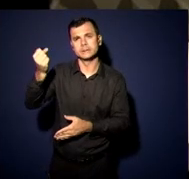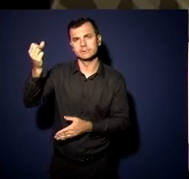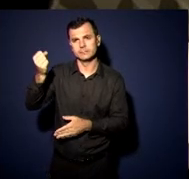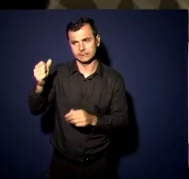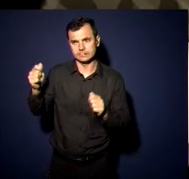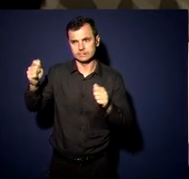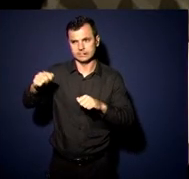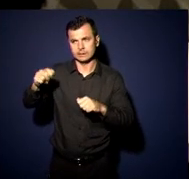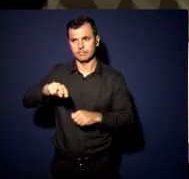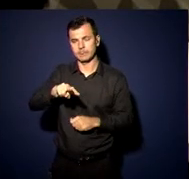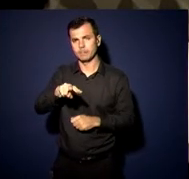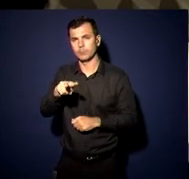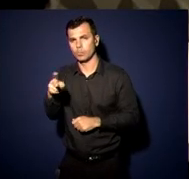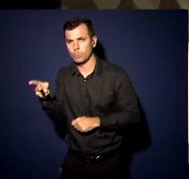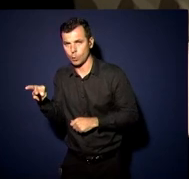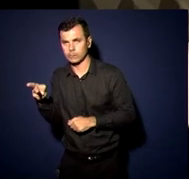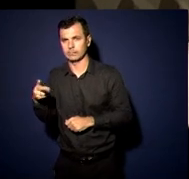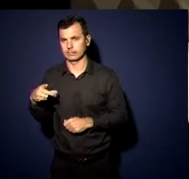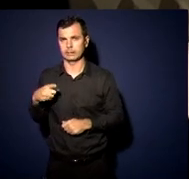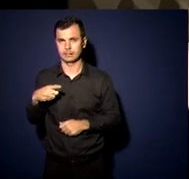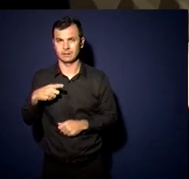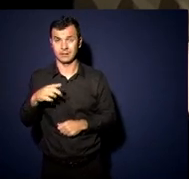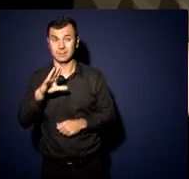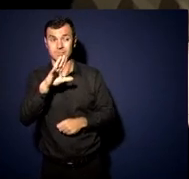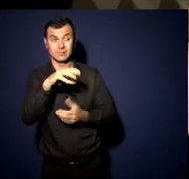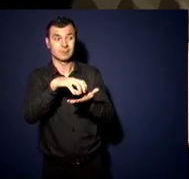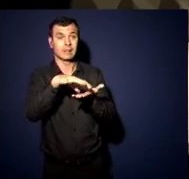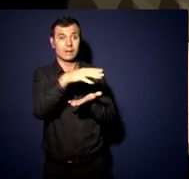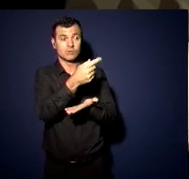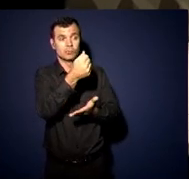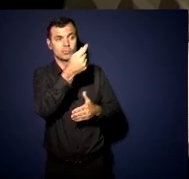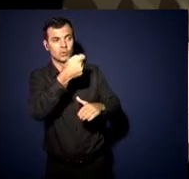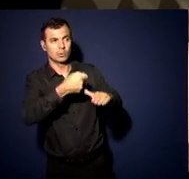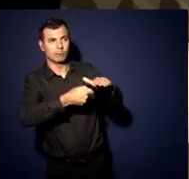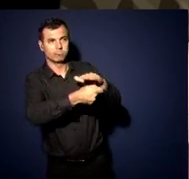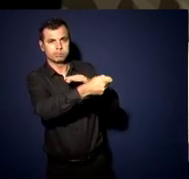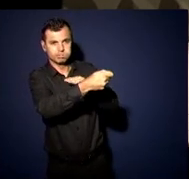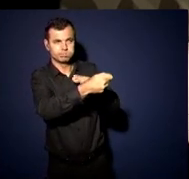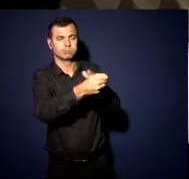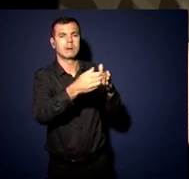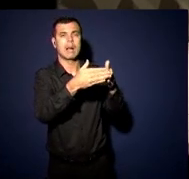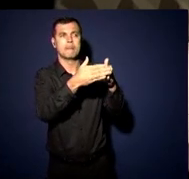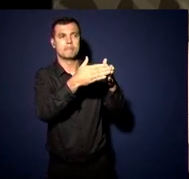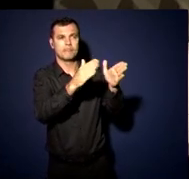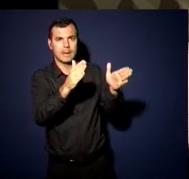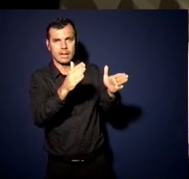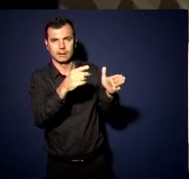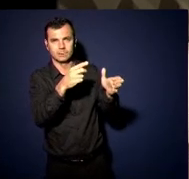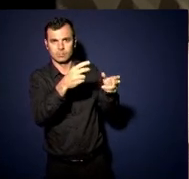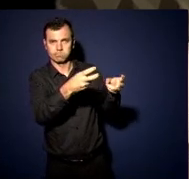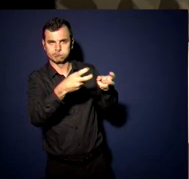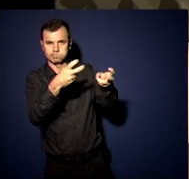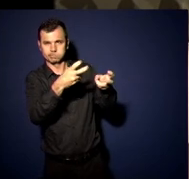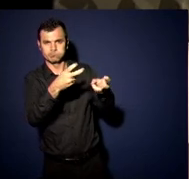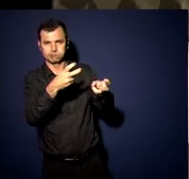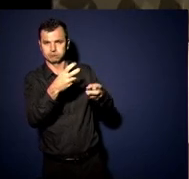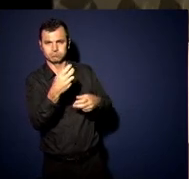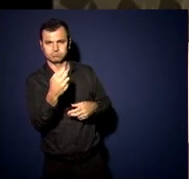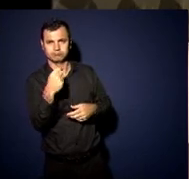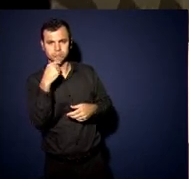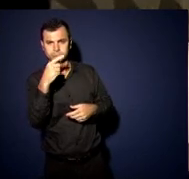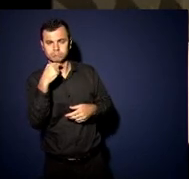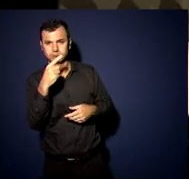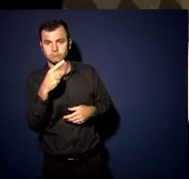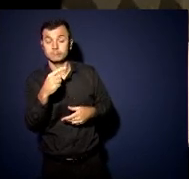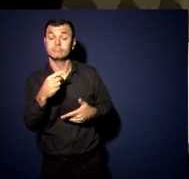já mas na área de mercado de capitais nos fundos abertos nos fundos de investimento efetivamente isso não é possível né então e a gente